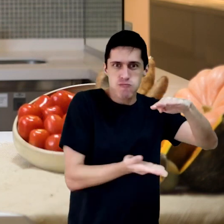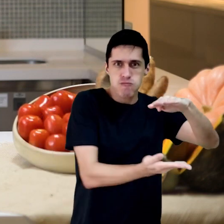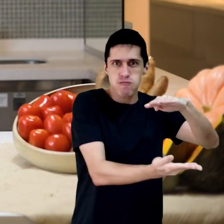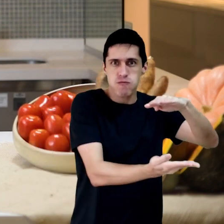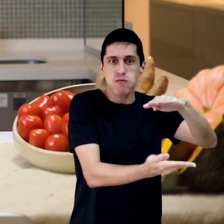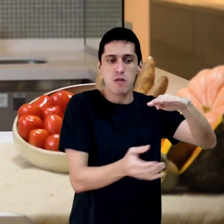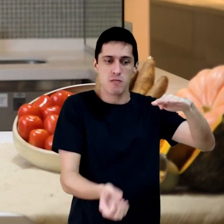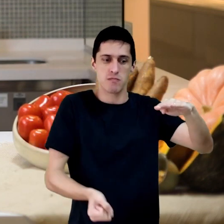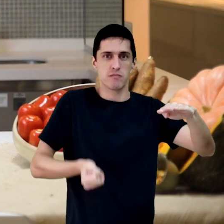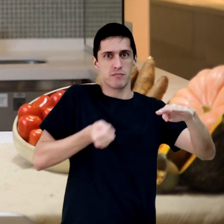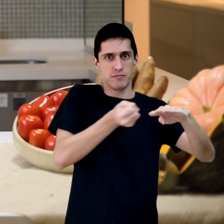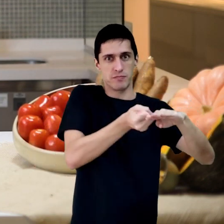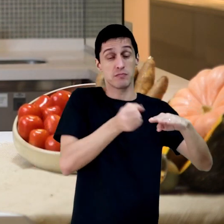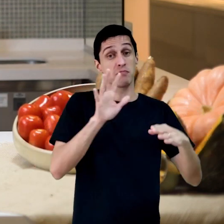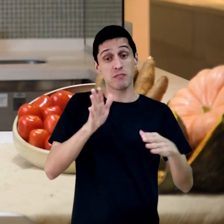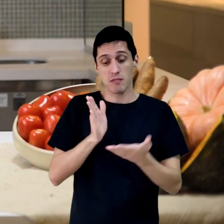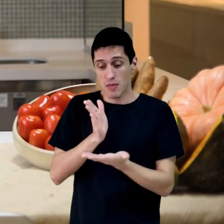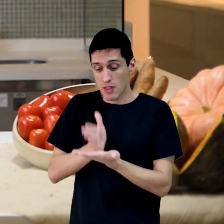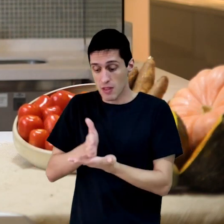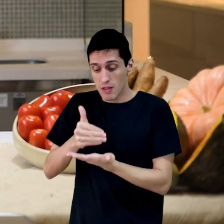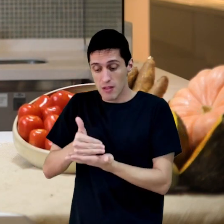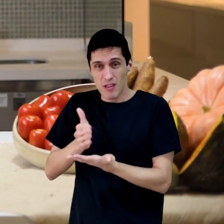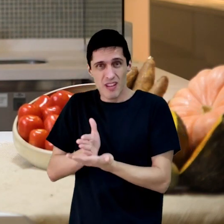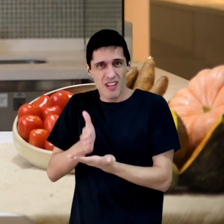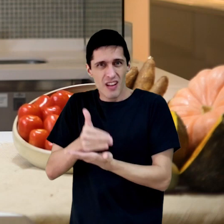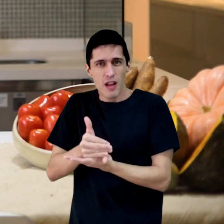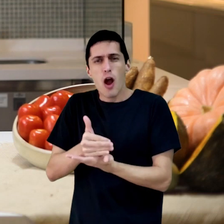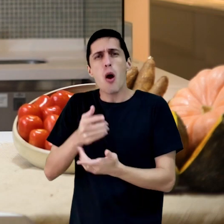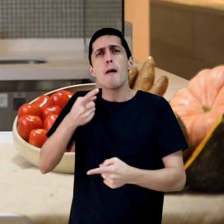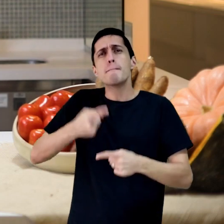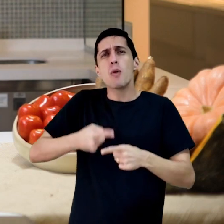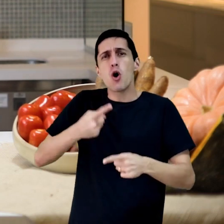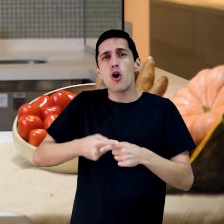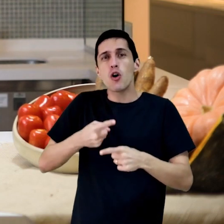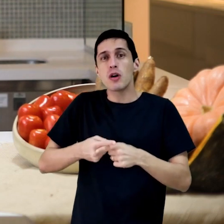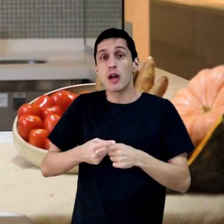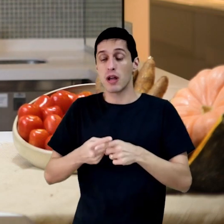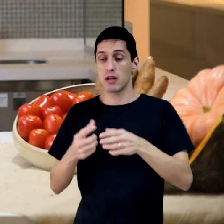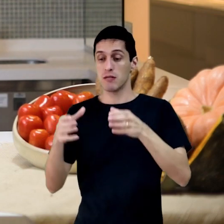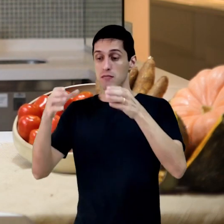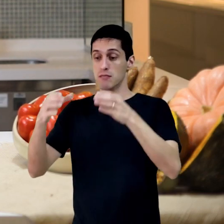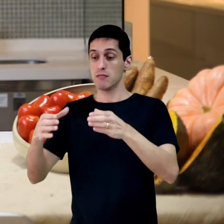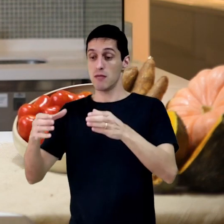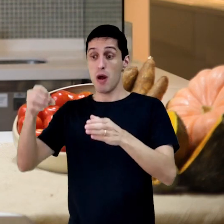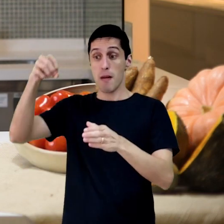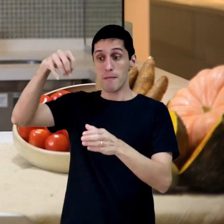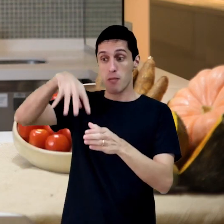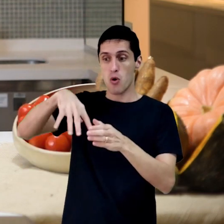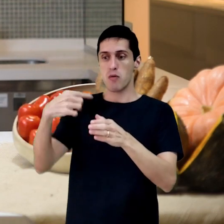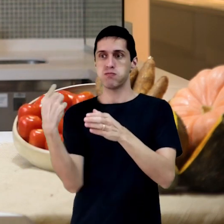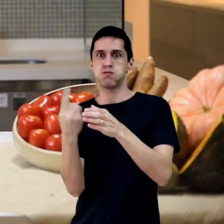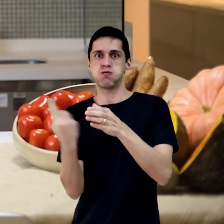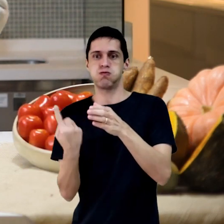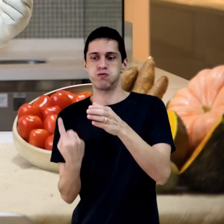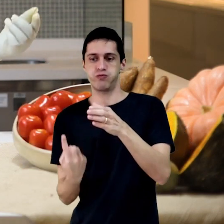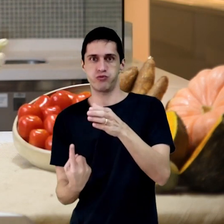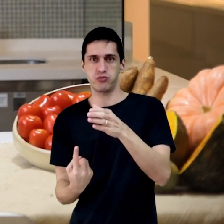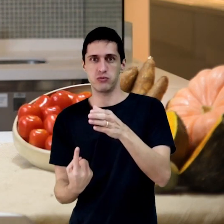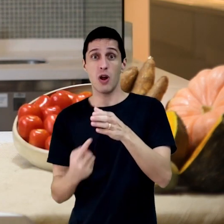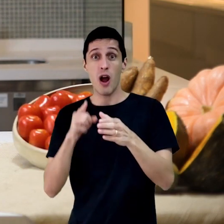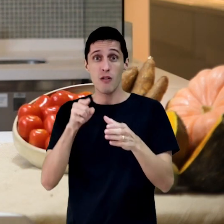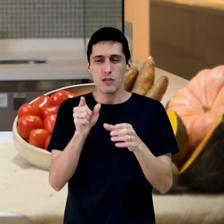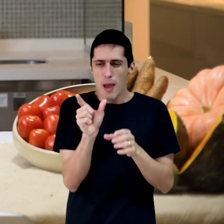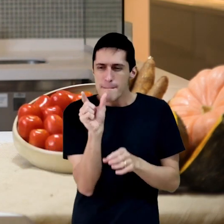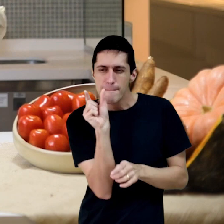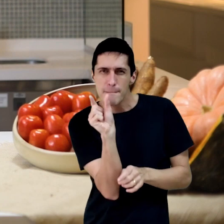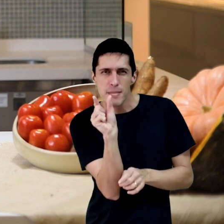no liquidificador. Uma dica que eu passo aqui para vocês. Cortou menor, ela vai ficar mais macia. Não